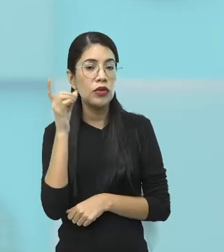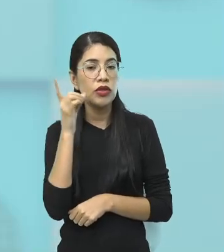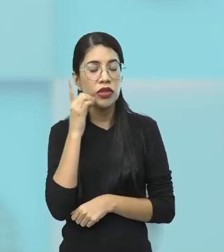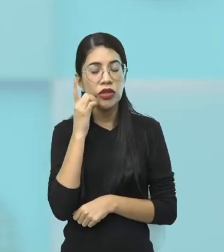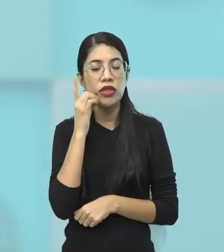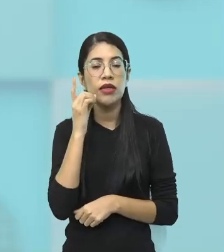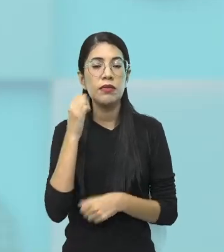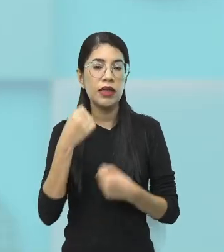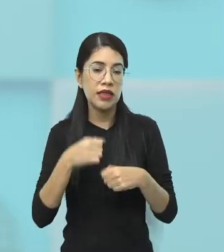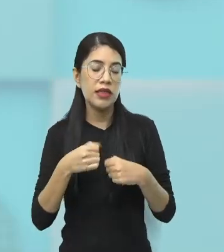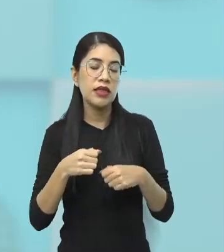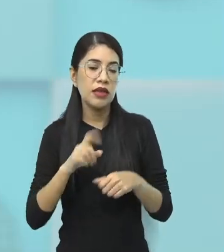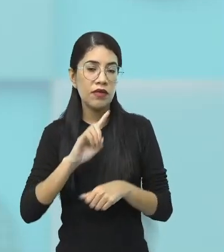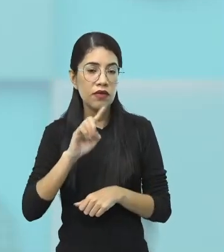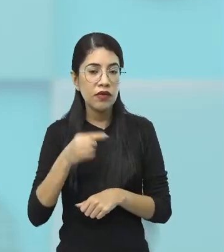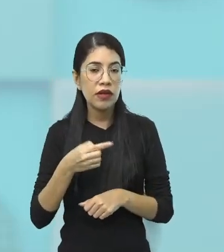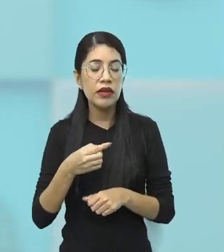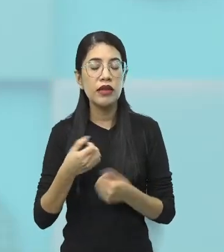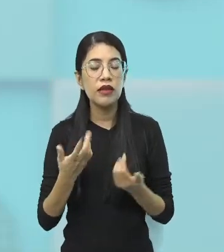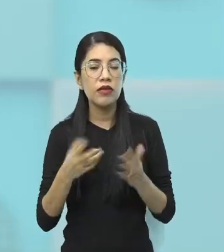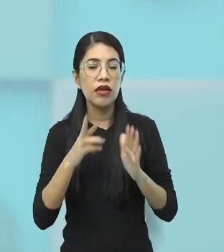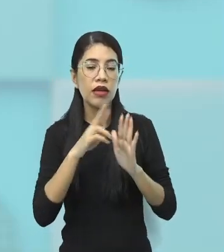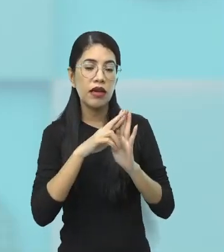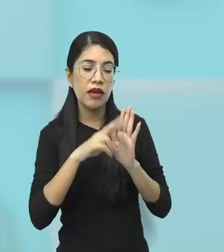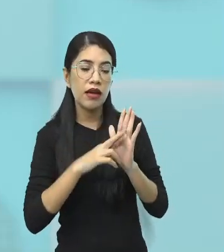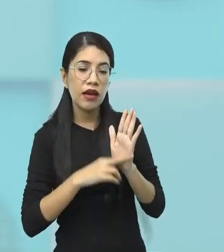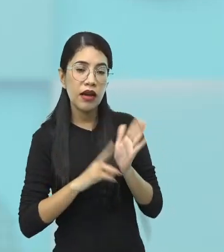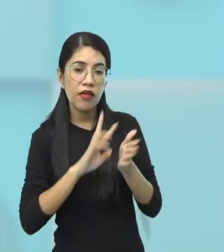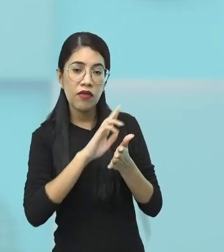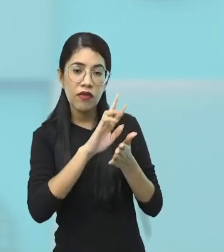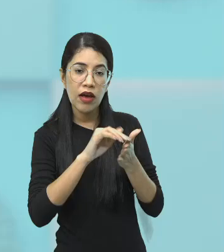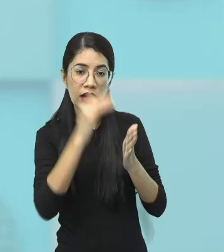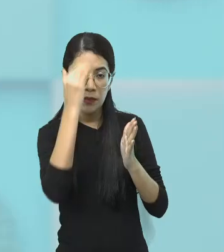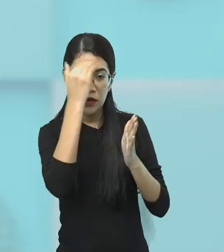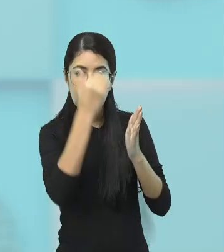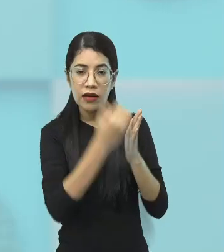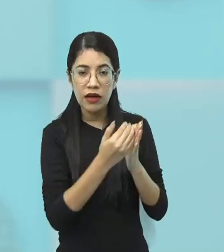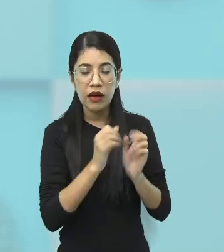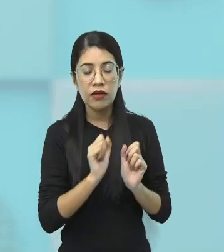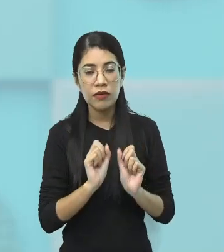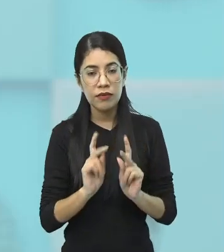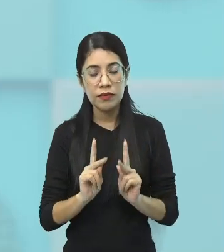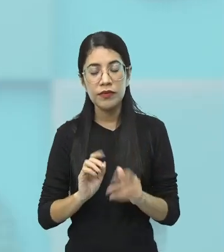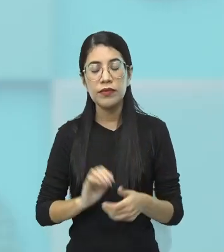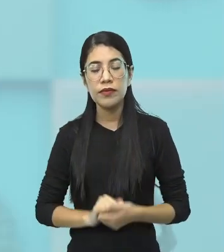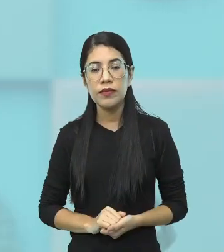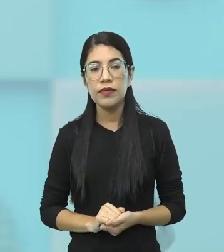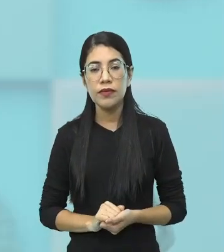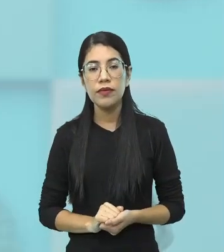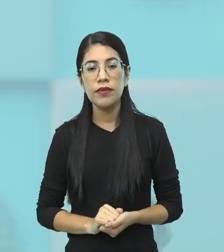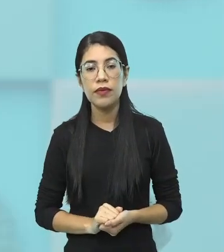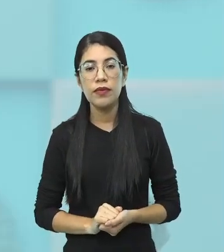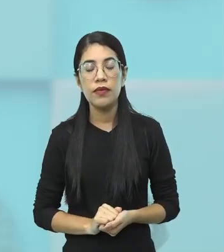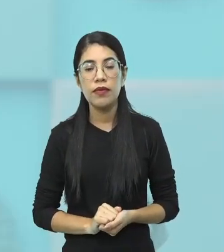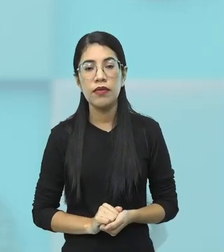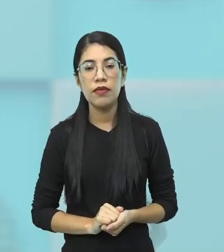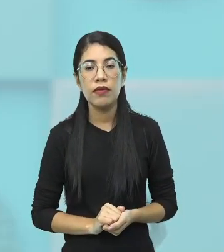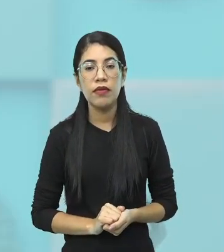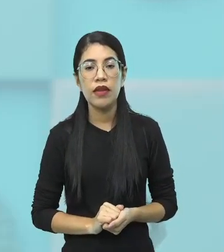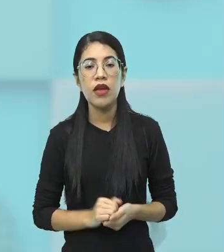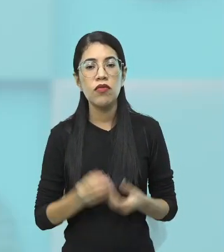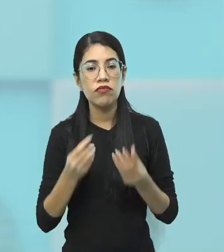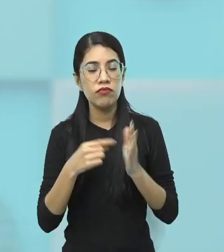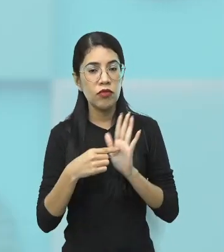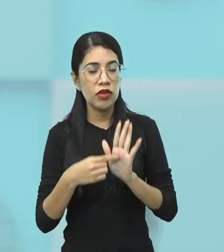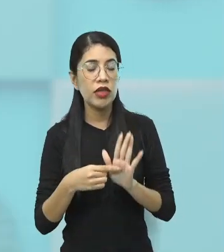data. Então, vejam que tem regras para ser utilizados. Agora que vocês já viram ali, agora que eu já